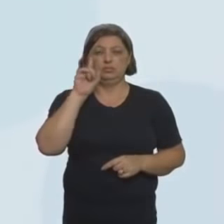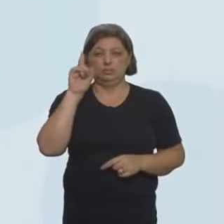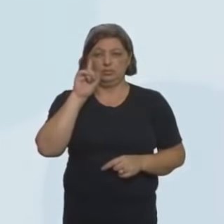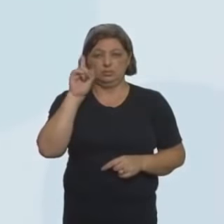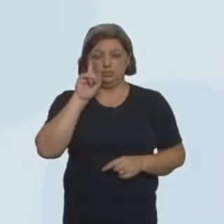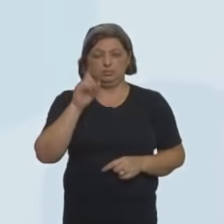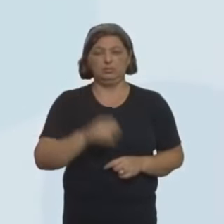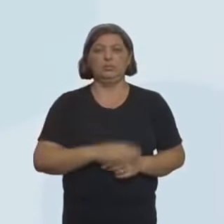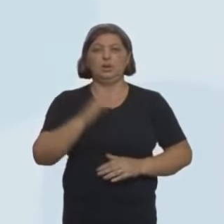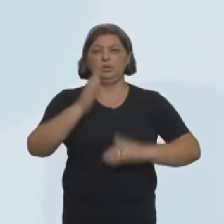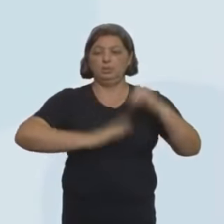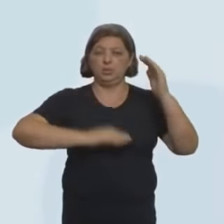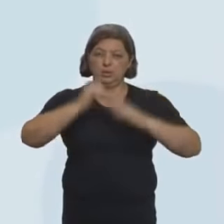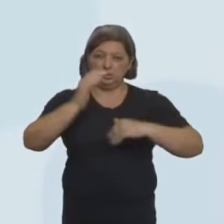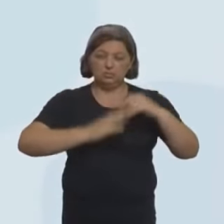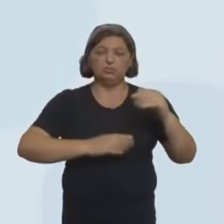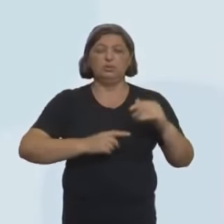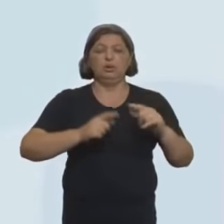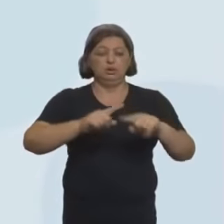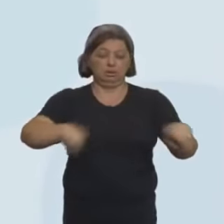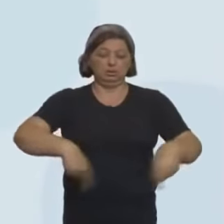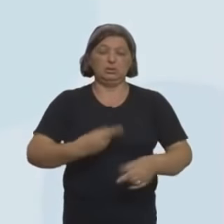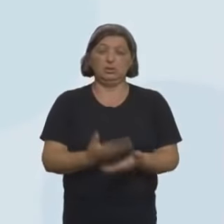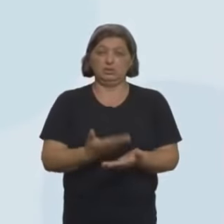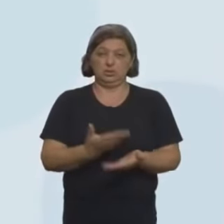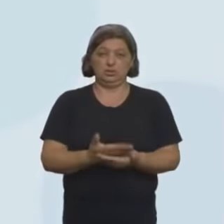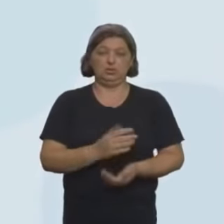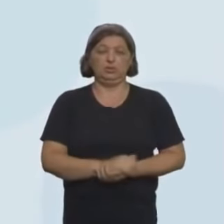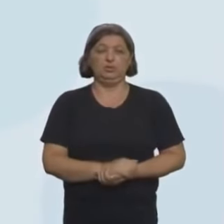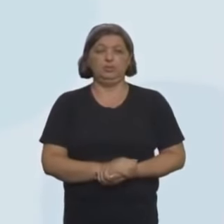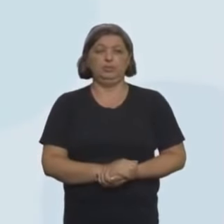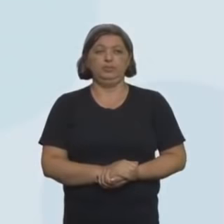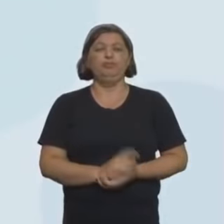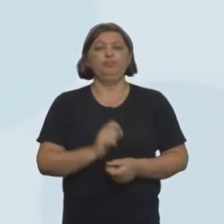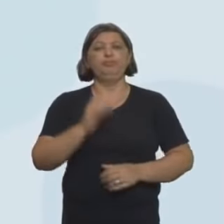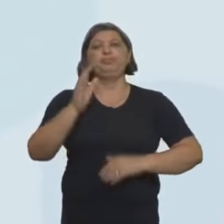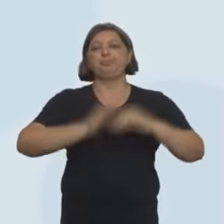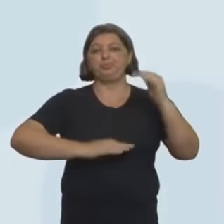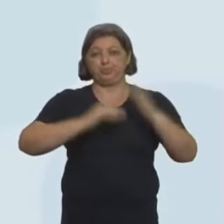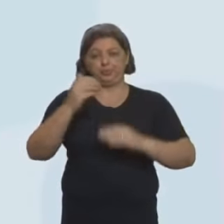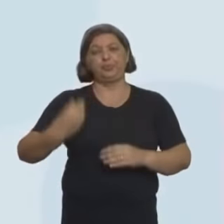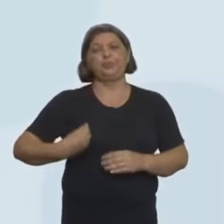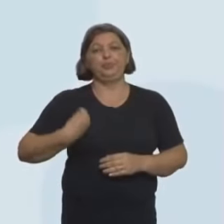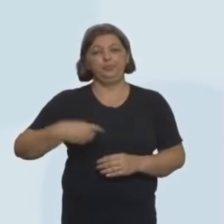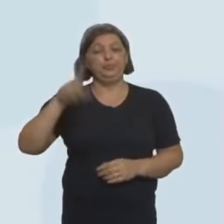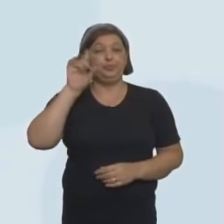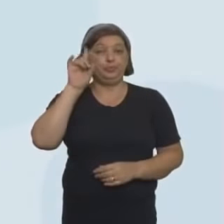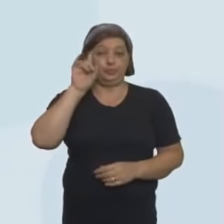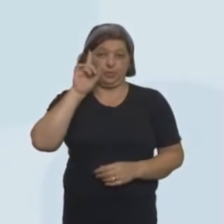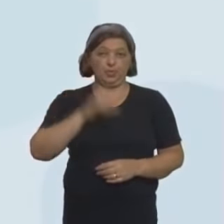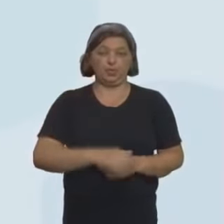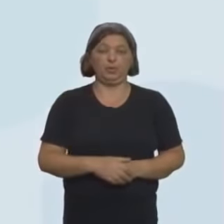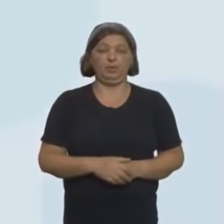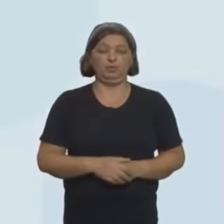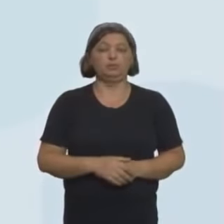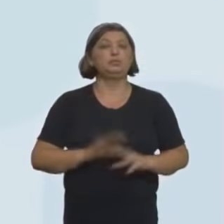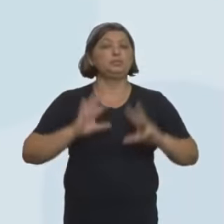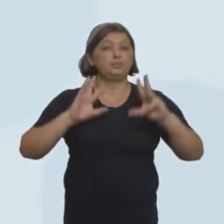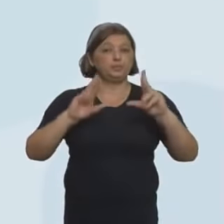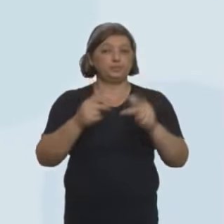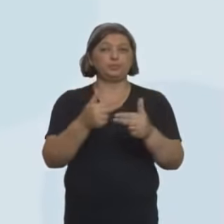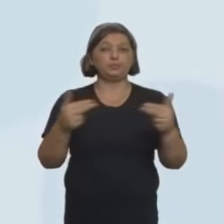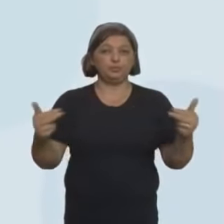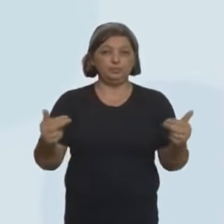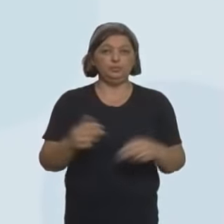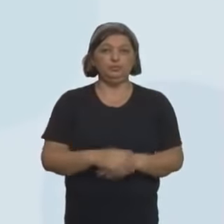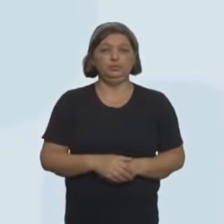possam praticar isso em sala de aula e possam levar essas práticas para a vida deles, né? Então, tudo isso que eu